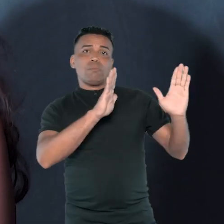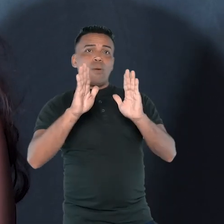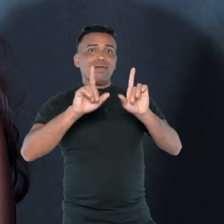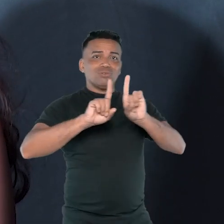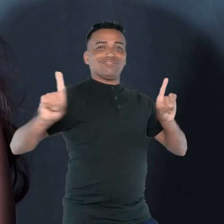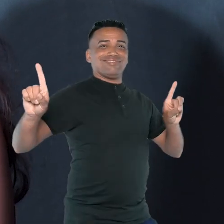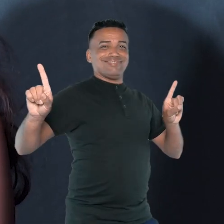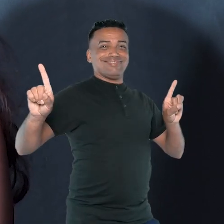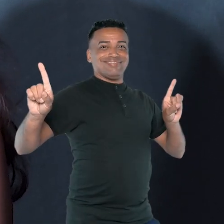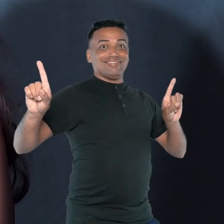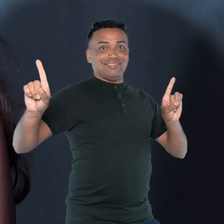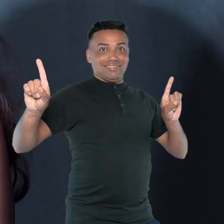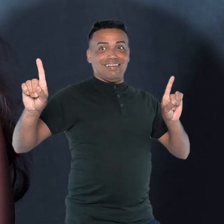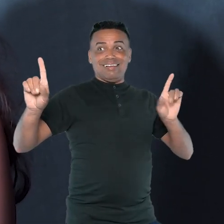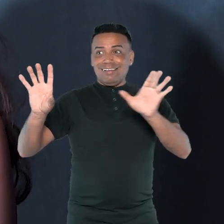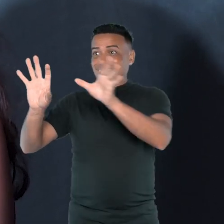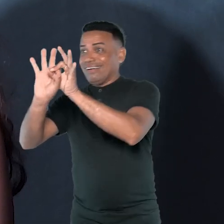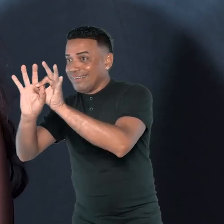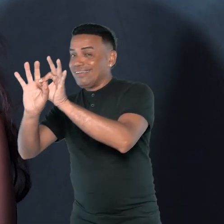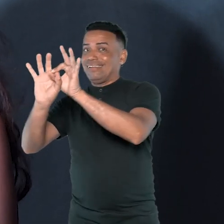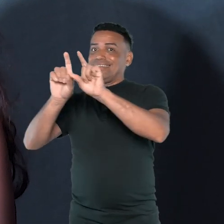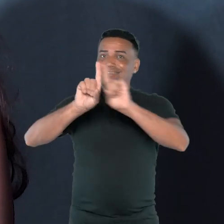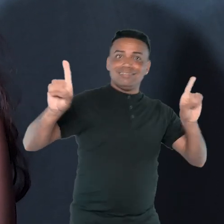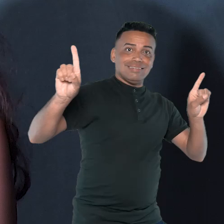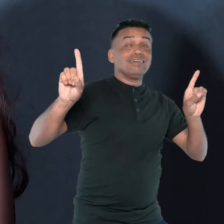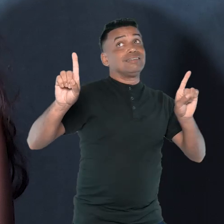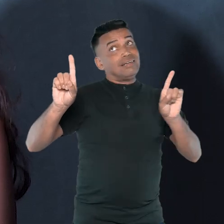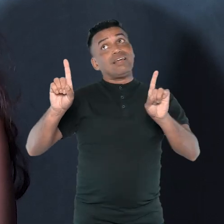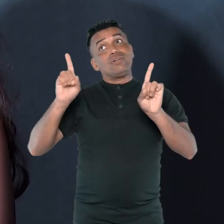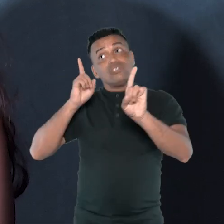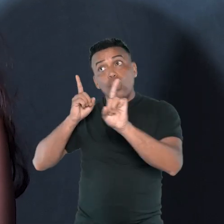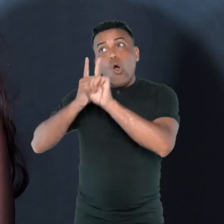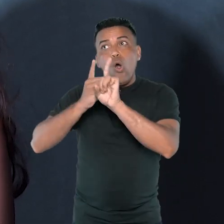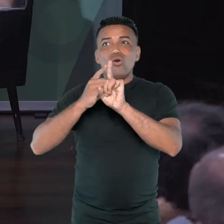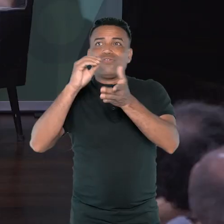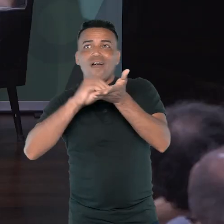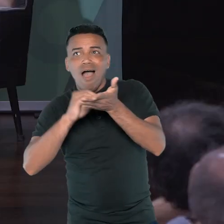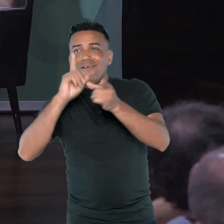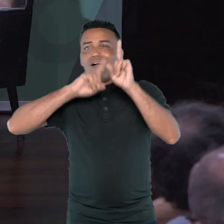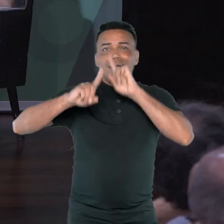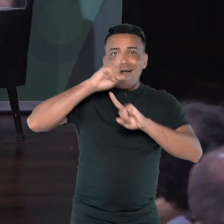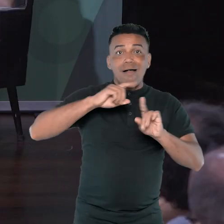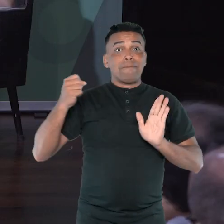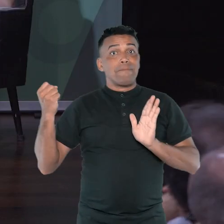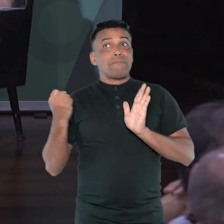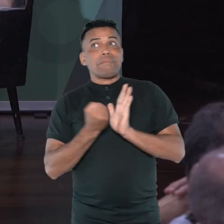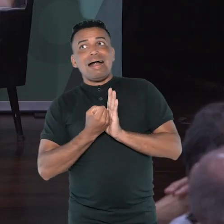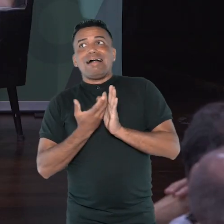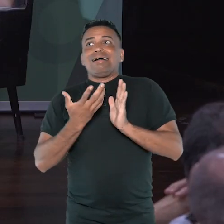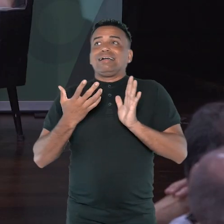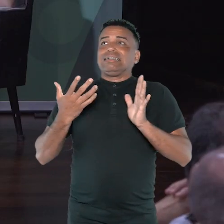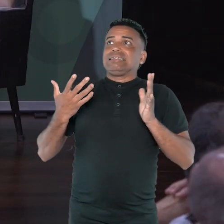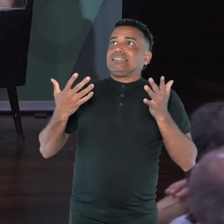relação íntima, mas assim, que esse encontro que é sempre faltoso e sempre marcado por um